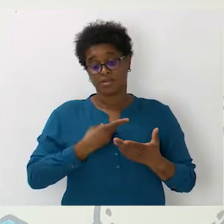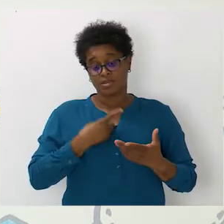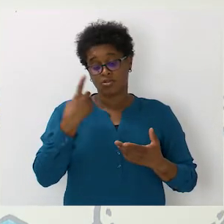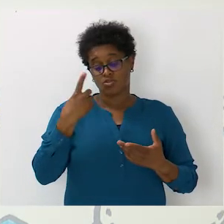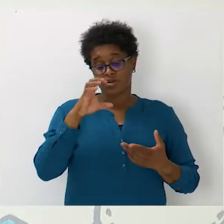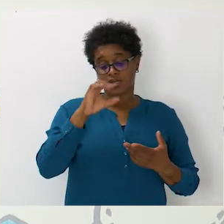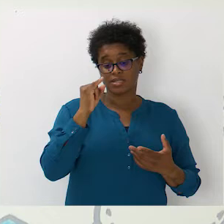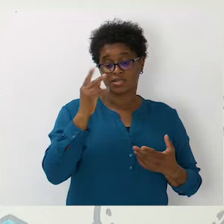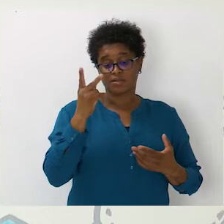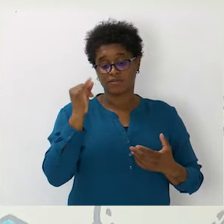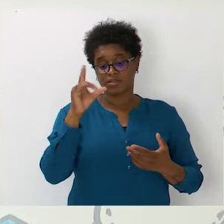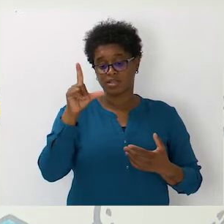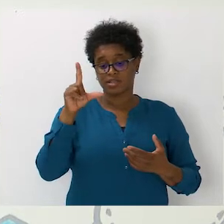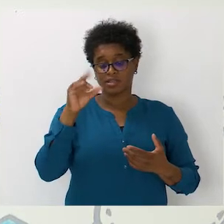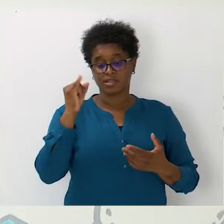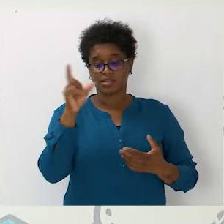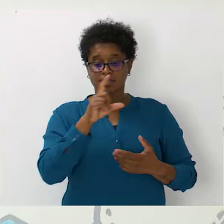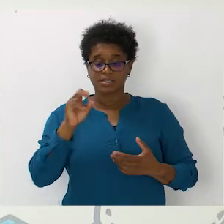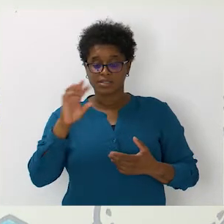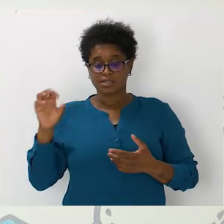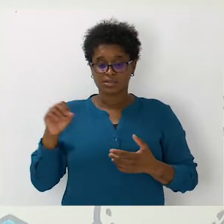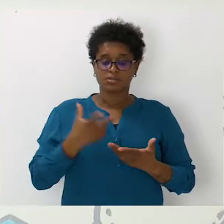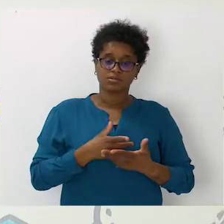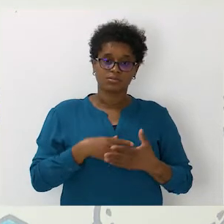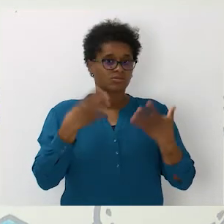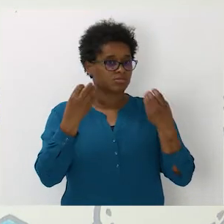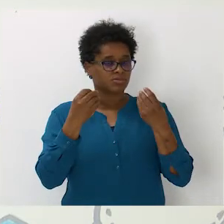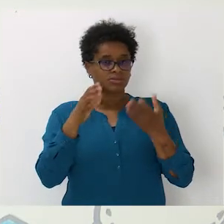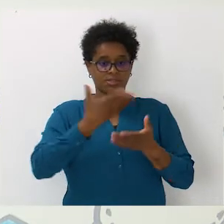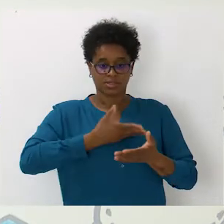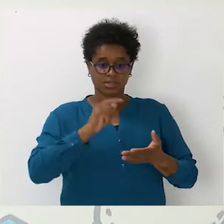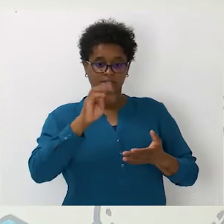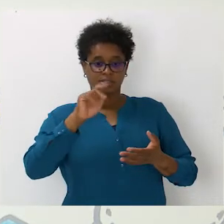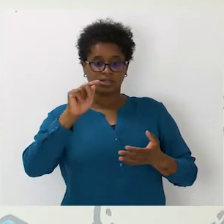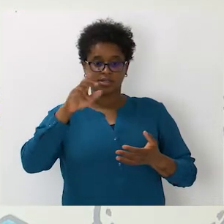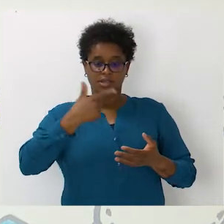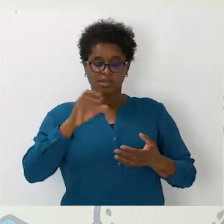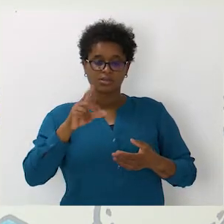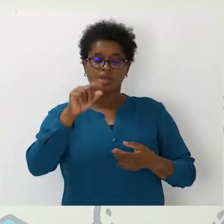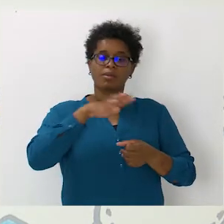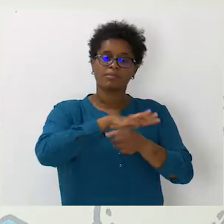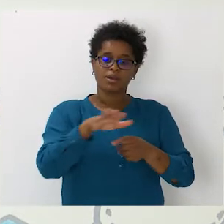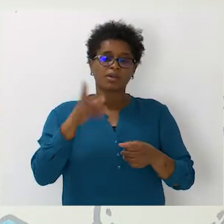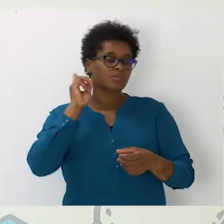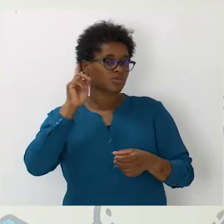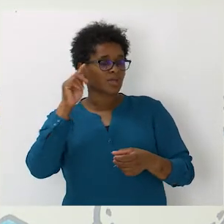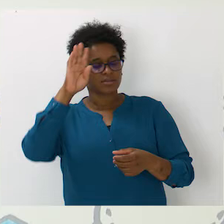uma civilização confrontada com os desertos e com o mar, é importante